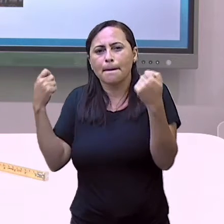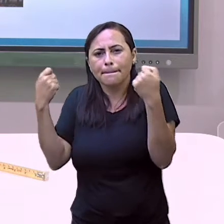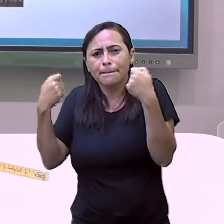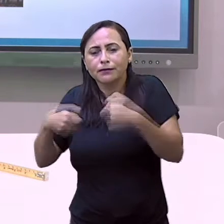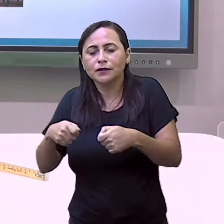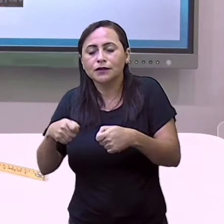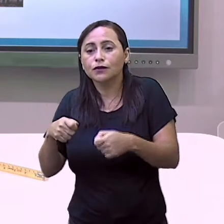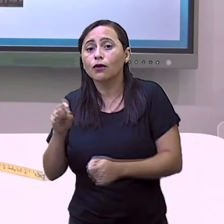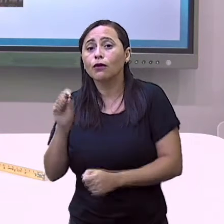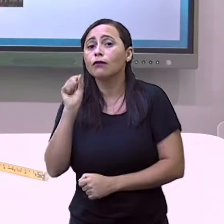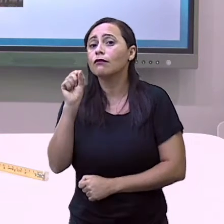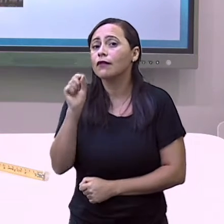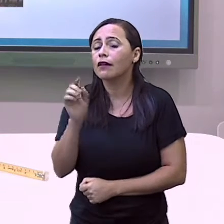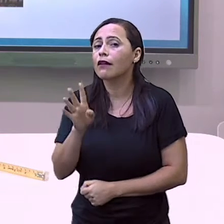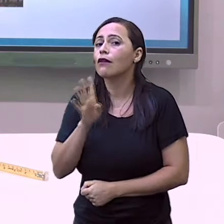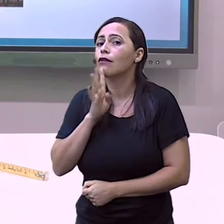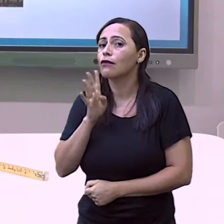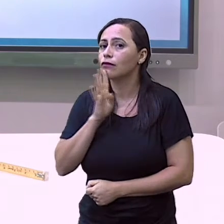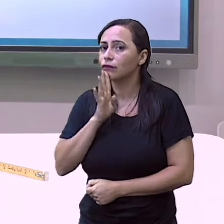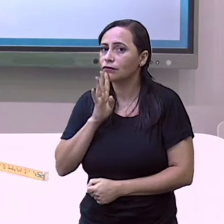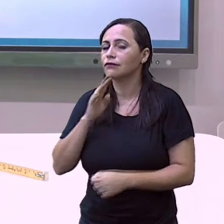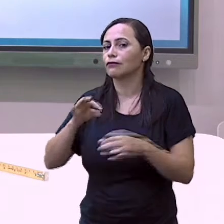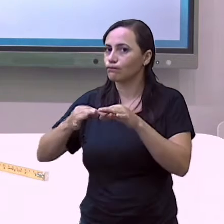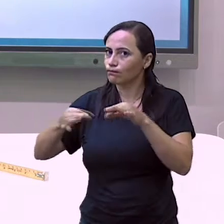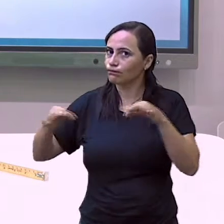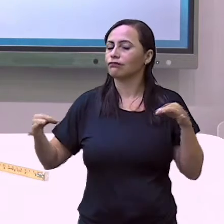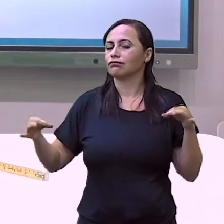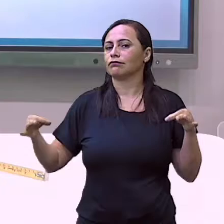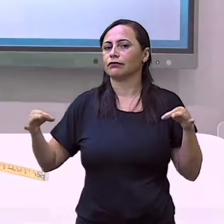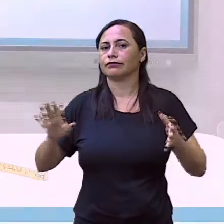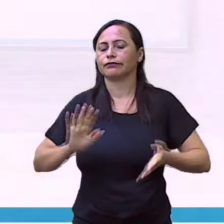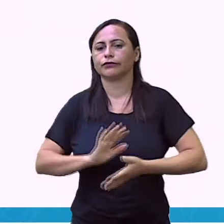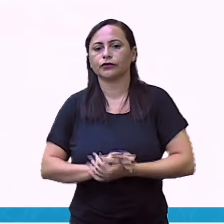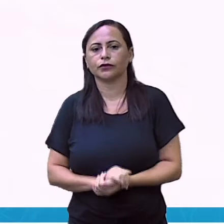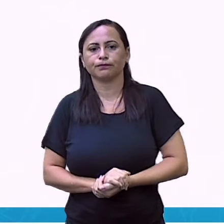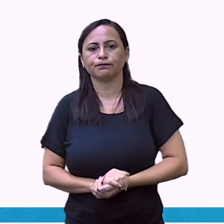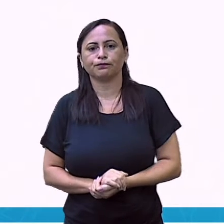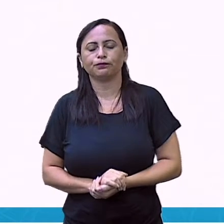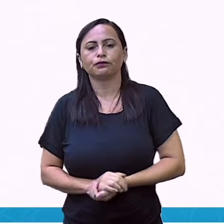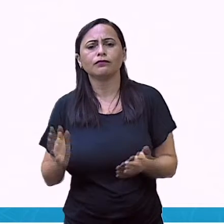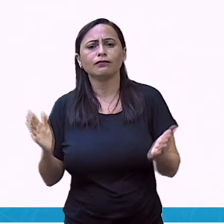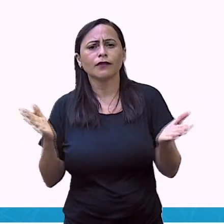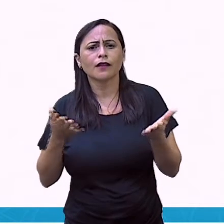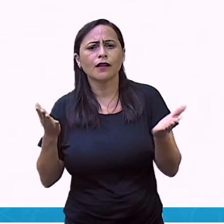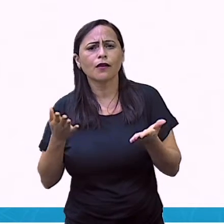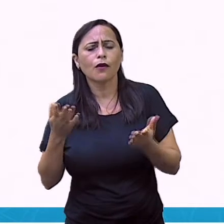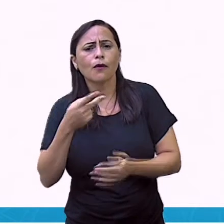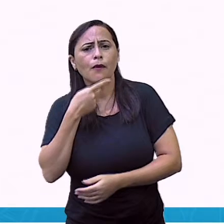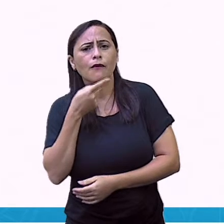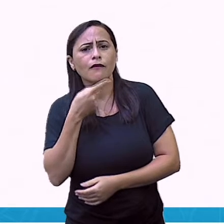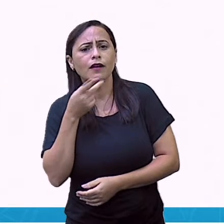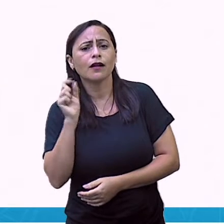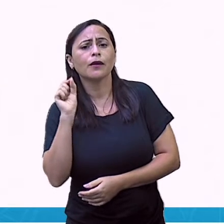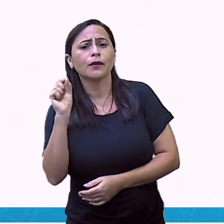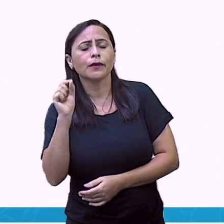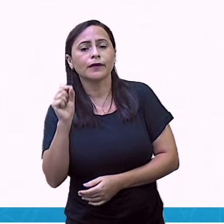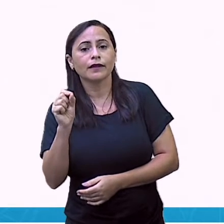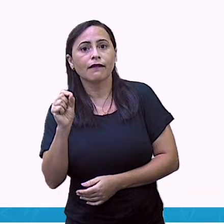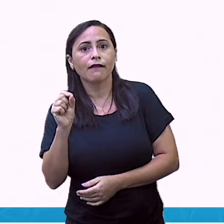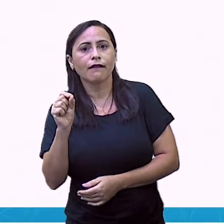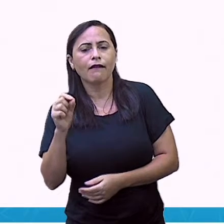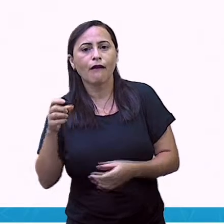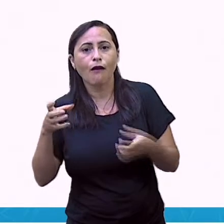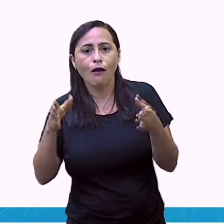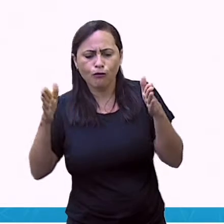o conhecimento da medida. Então, nós vamos falar um pouquinho sobre grandezas